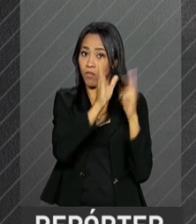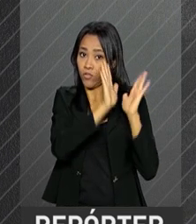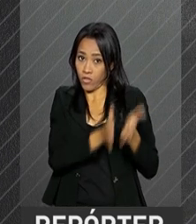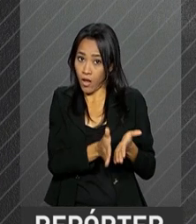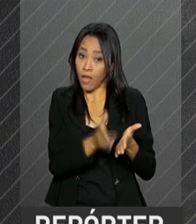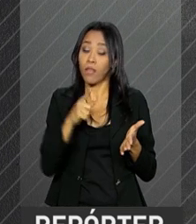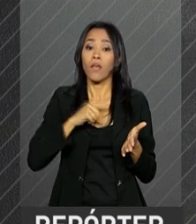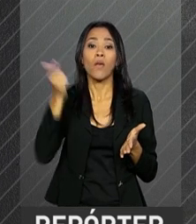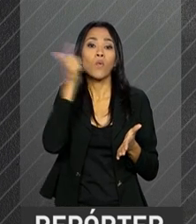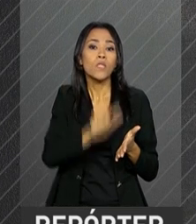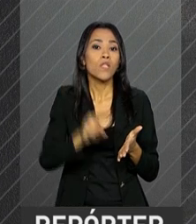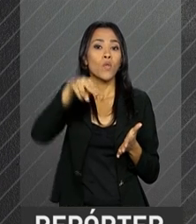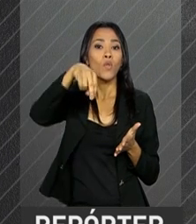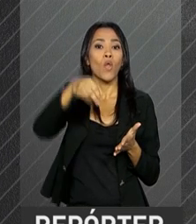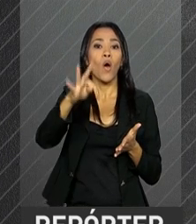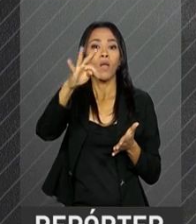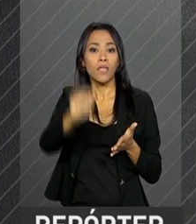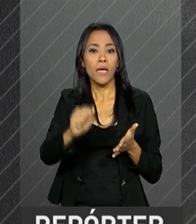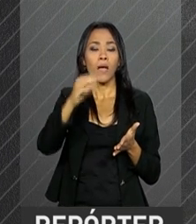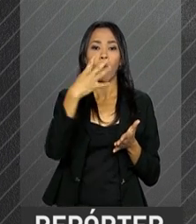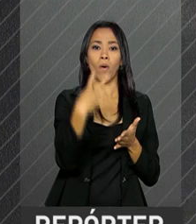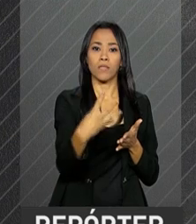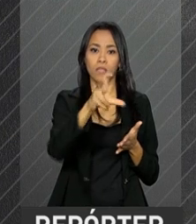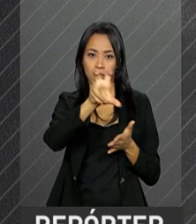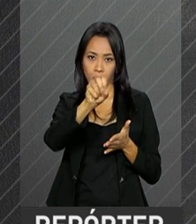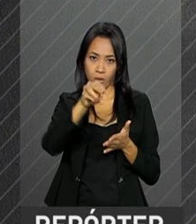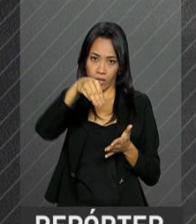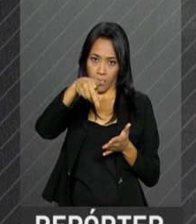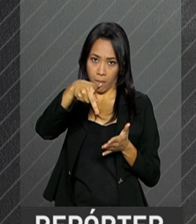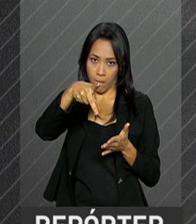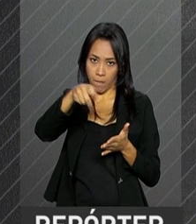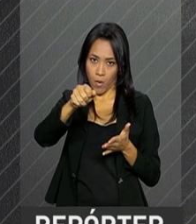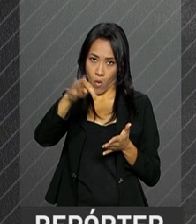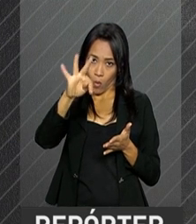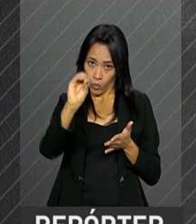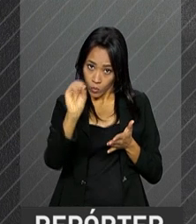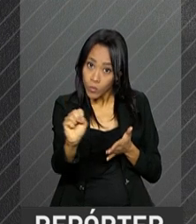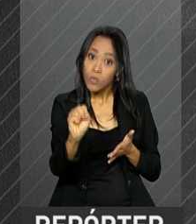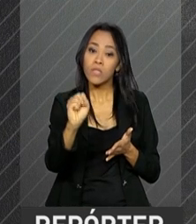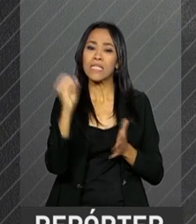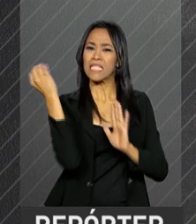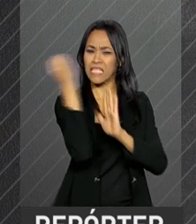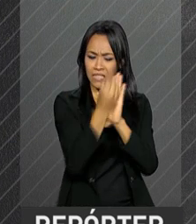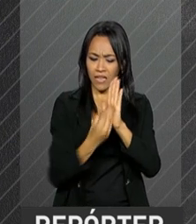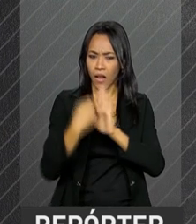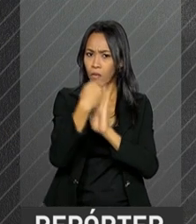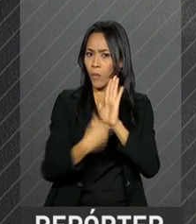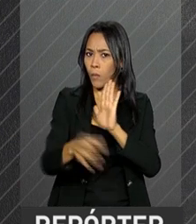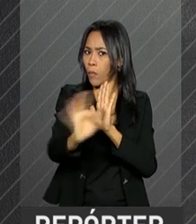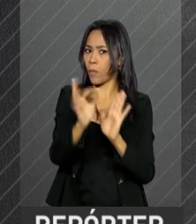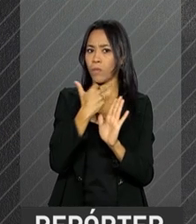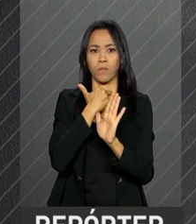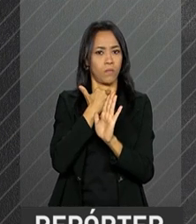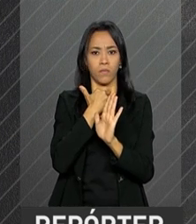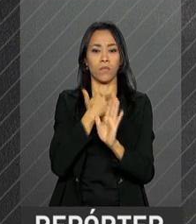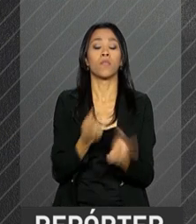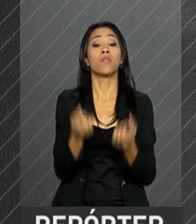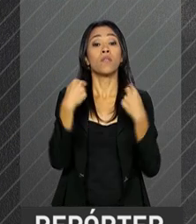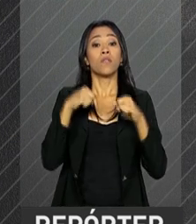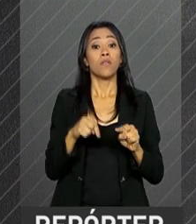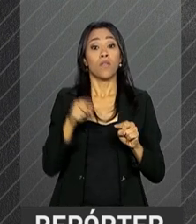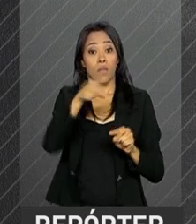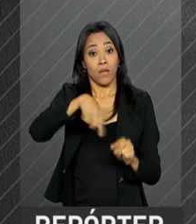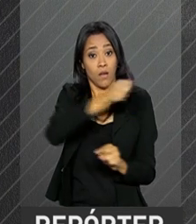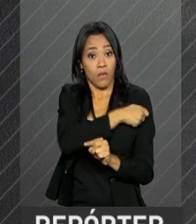tenham conseguido uma nota mínima de 450 pontos sem ter zerado a redação o estudante precisa